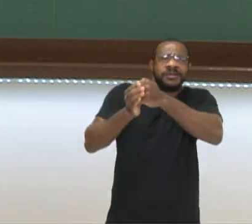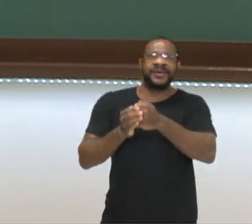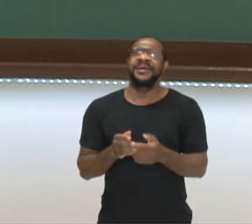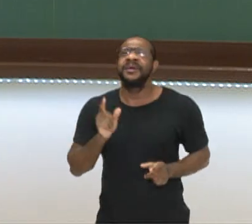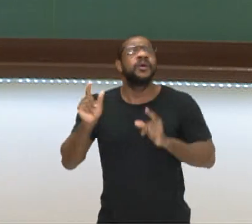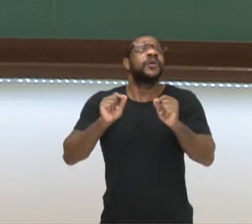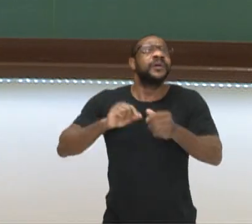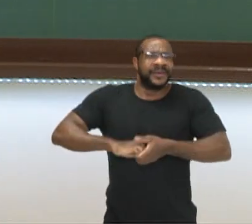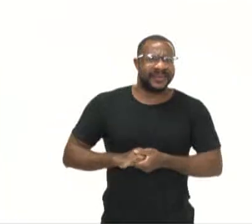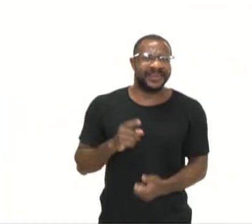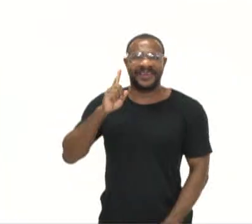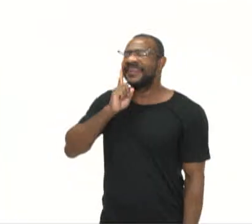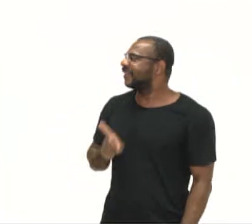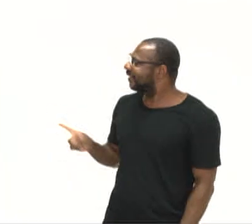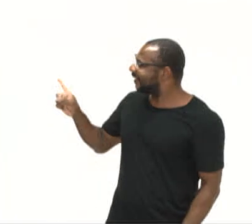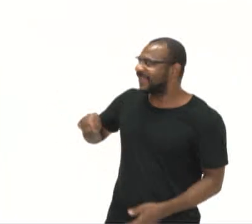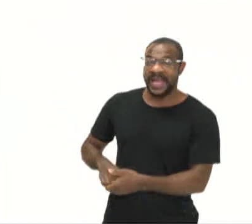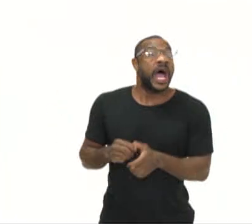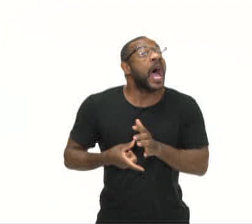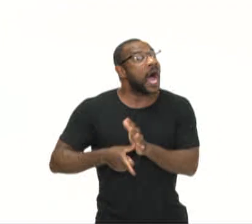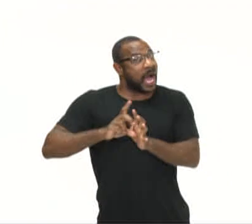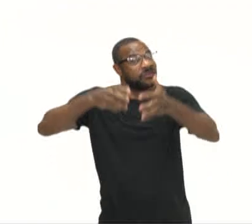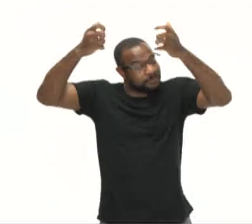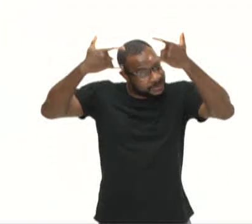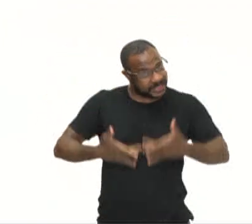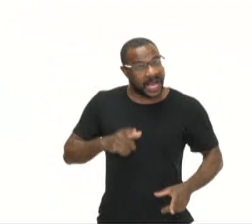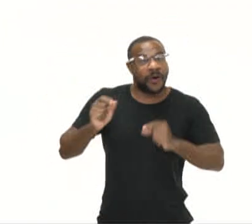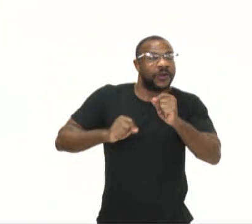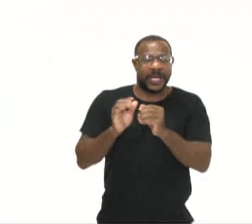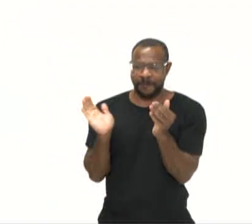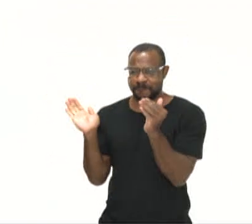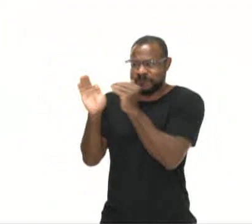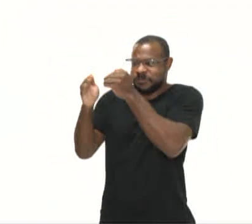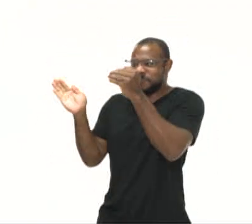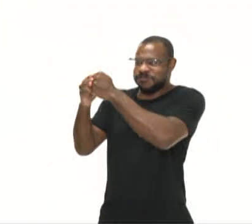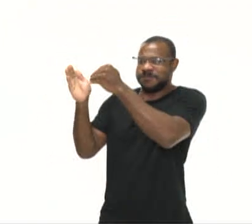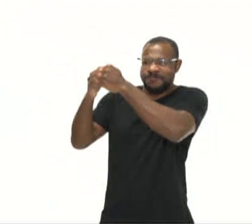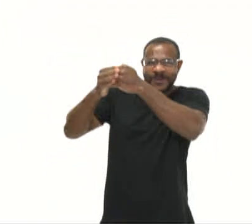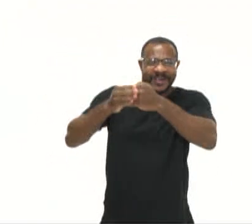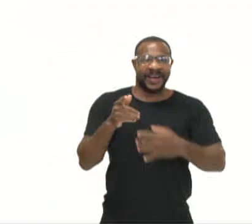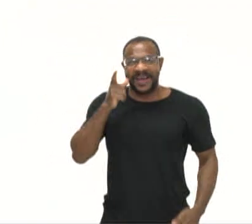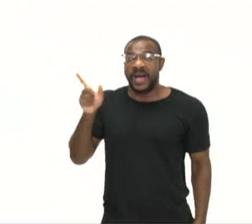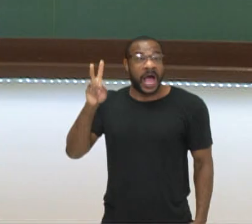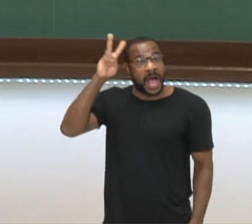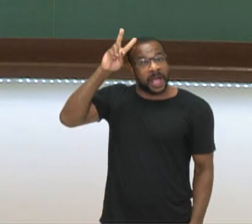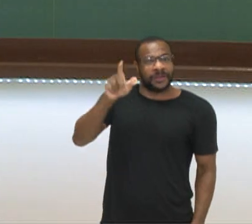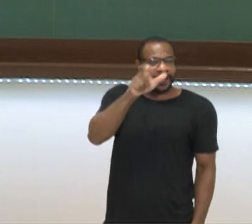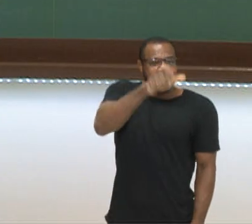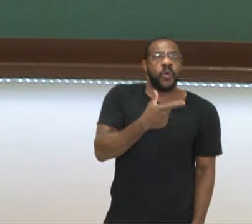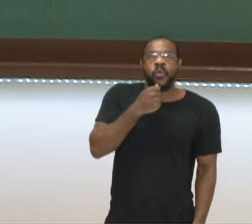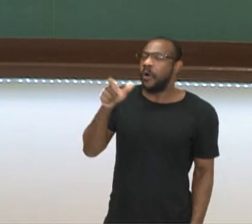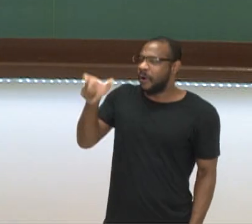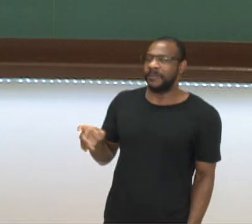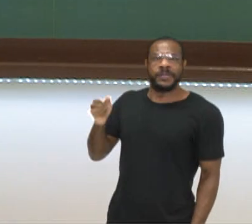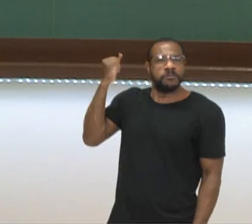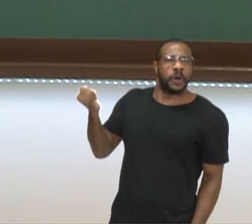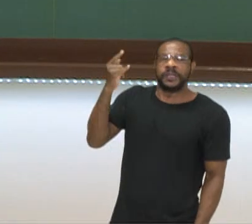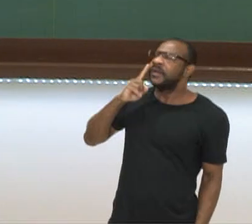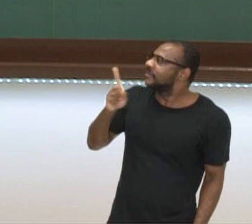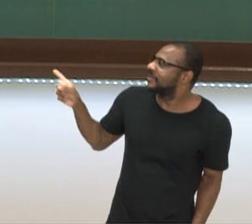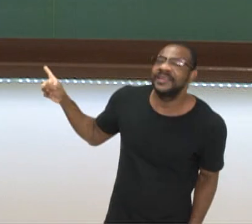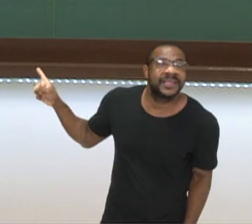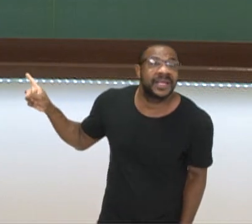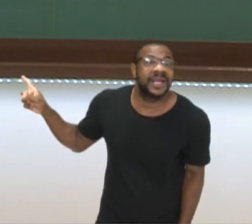Bom, antes da gente falar sobre o bloqueio continental, a gente tem que falar dessa figura aqui histórica e importante pra caramba, que é